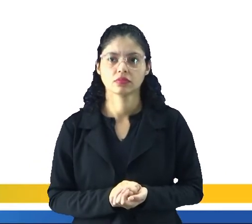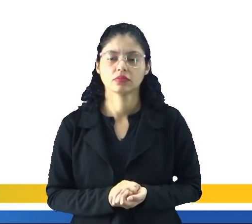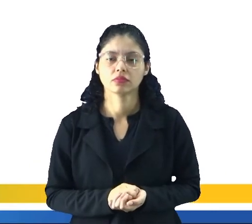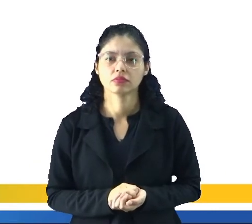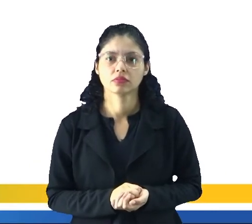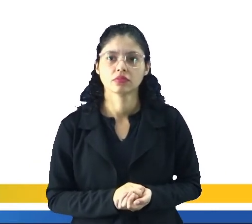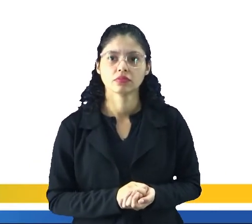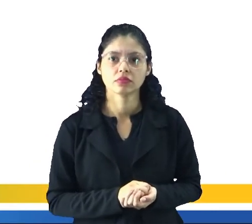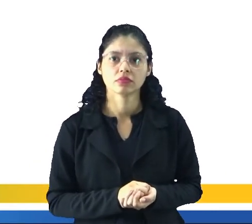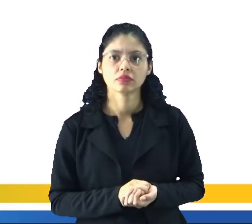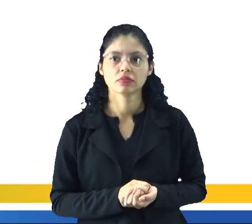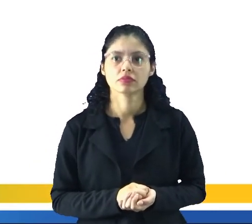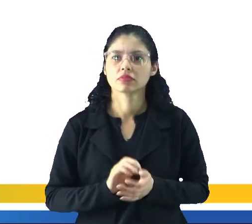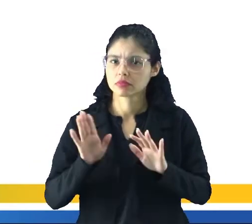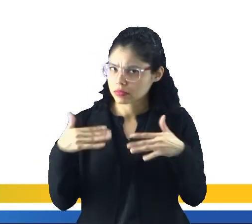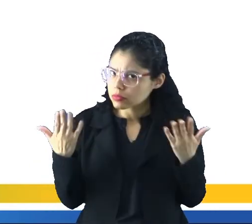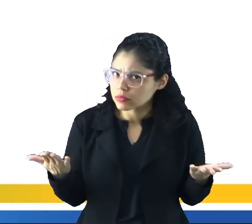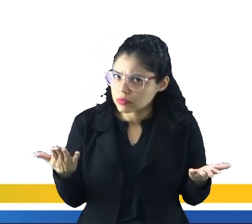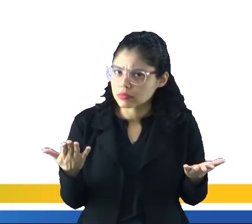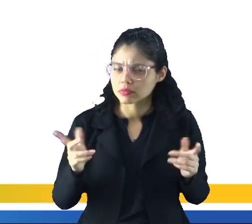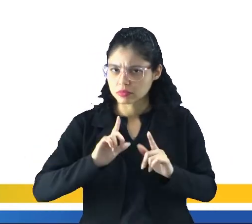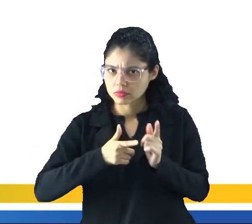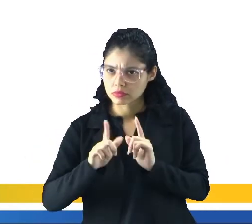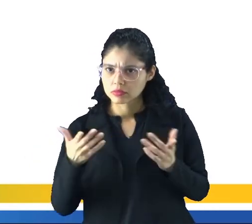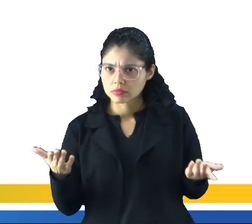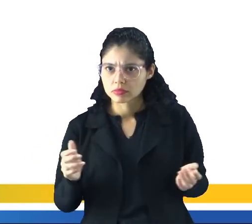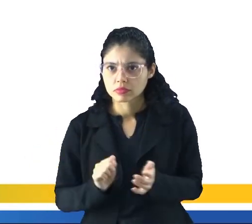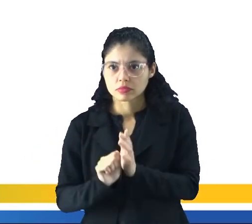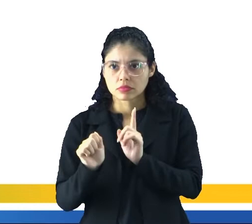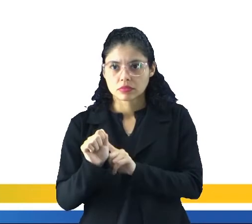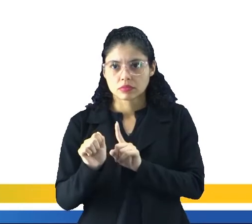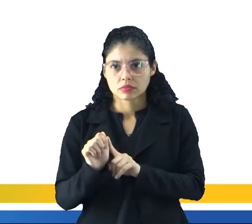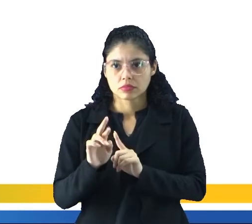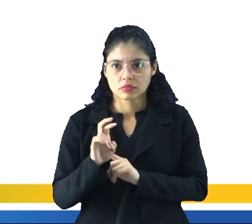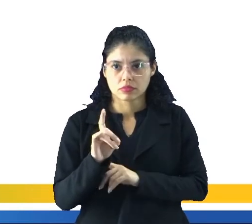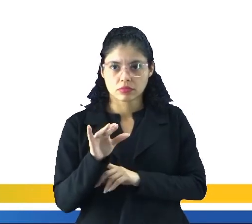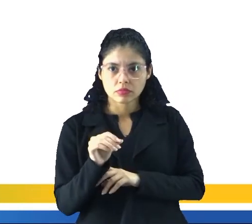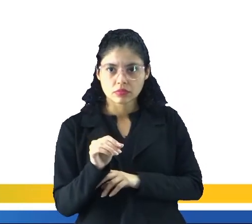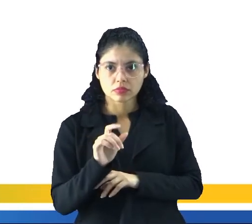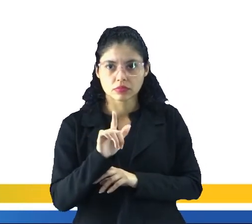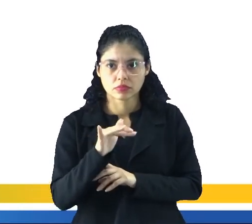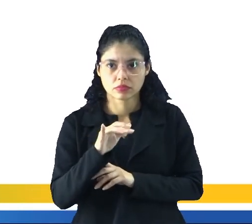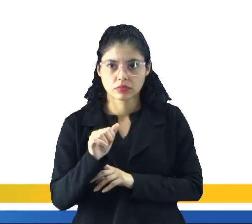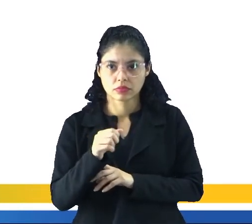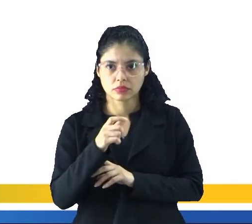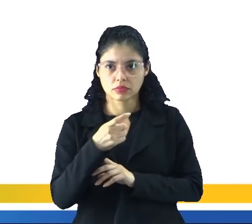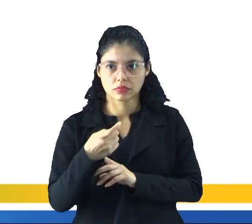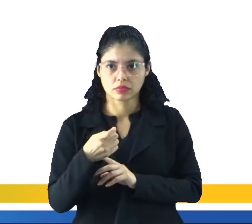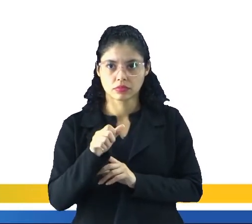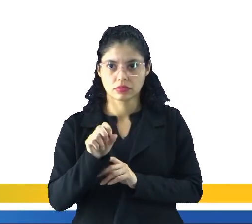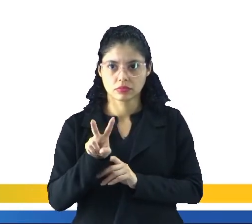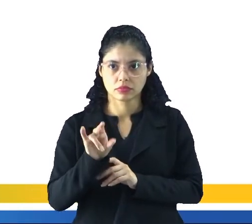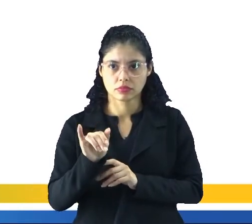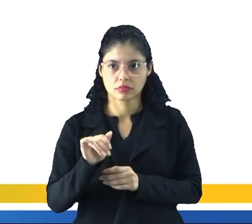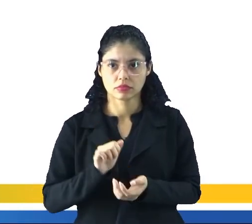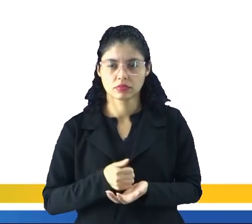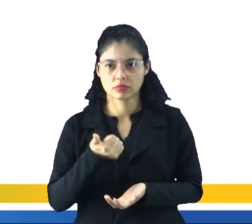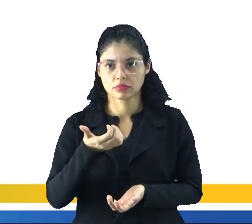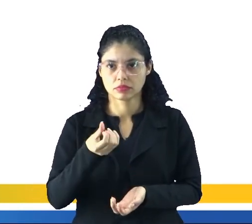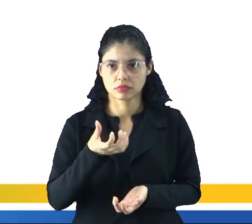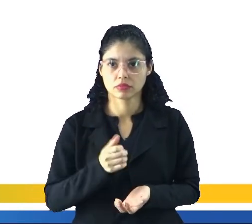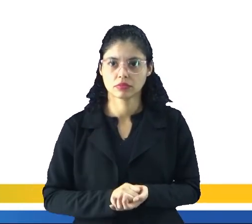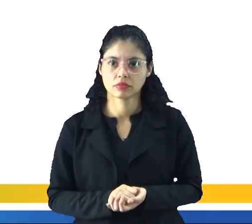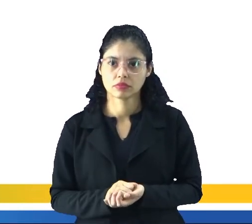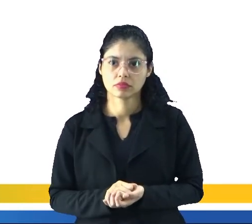esse conflito, né? Qual foi, né, esse estopim? Letra A, o regicídio de Luís